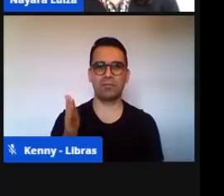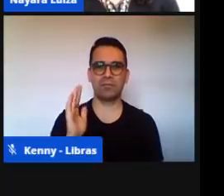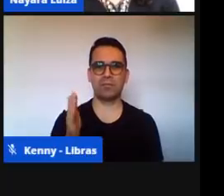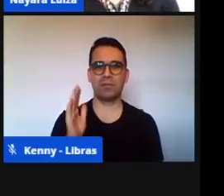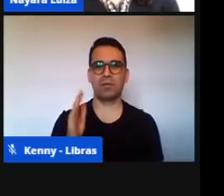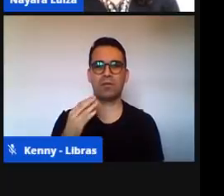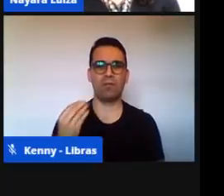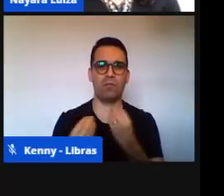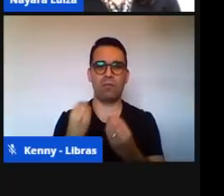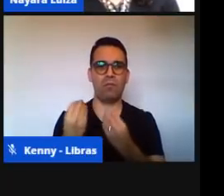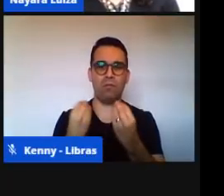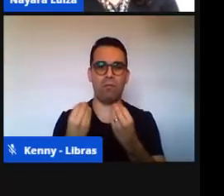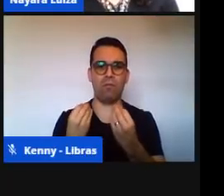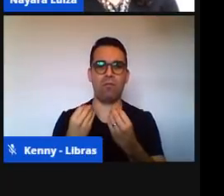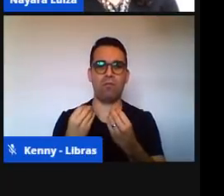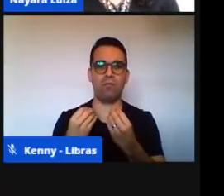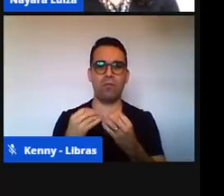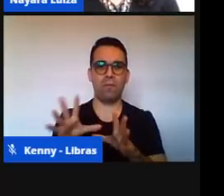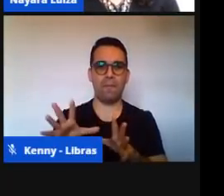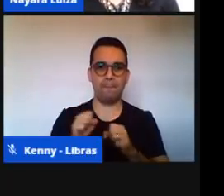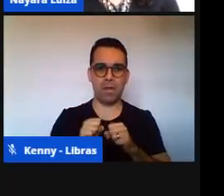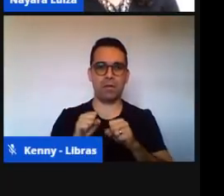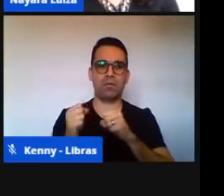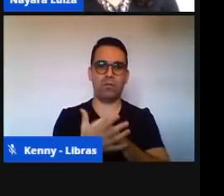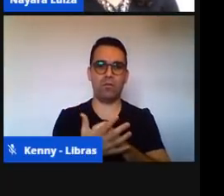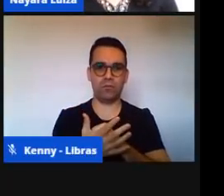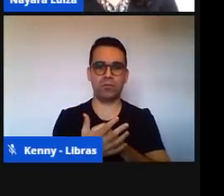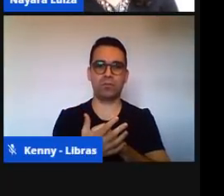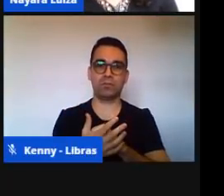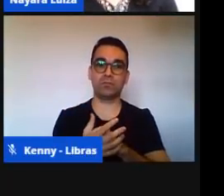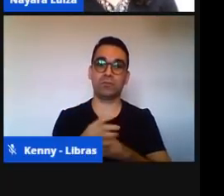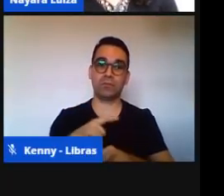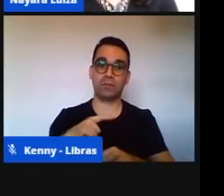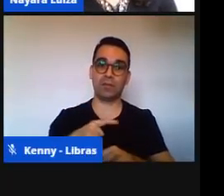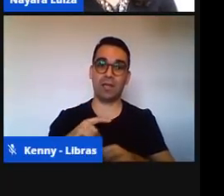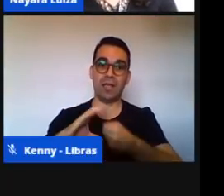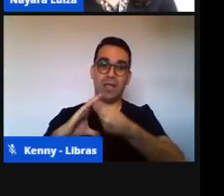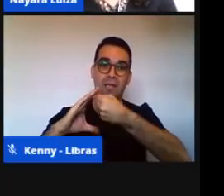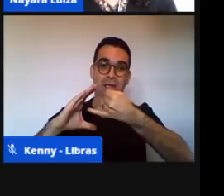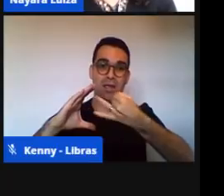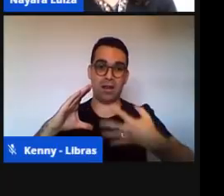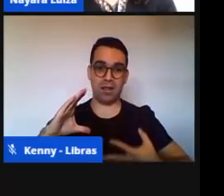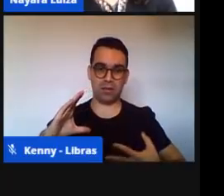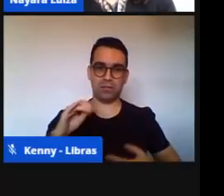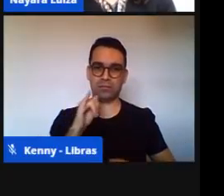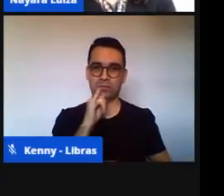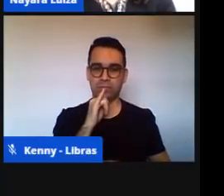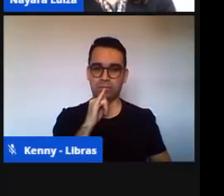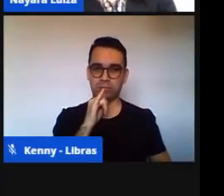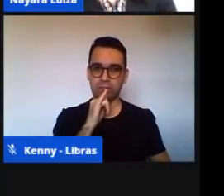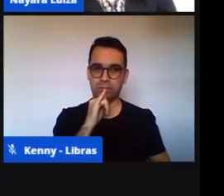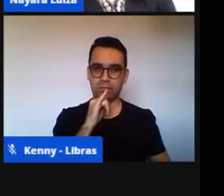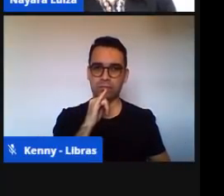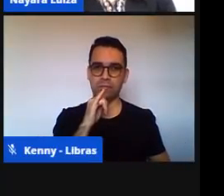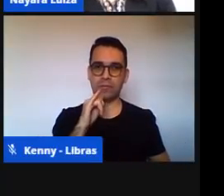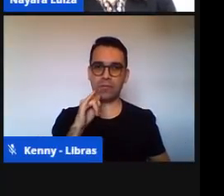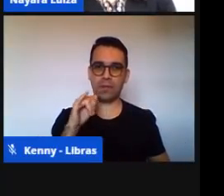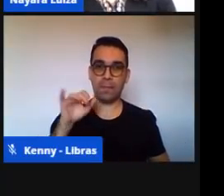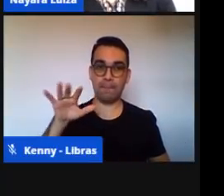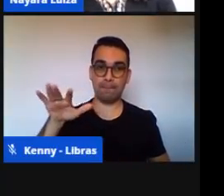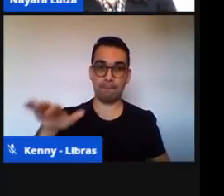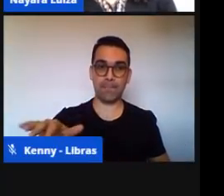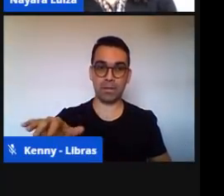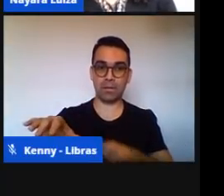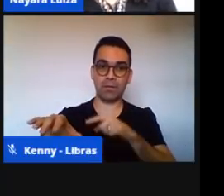são as gotículas de saliva, espirro, tosse, a mão, a nossa própria mão, né, que entrou em contato com o vírus e